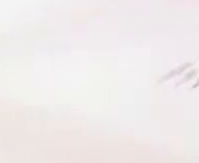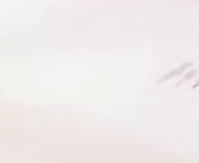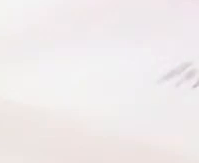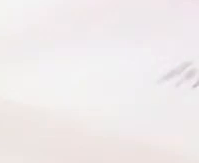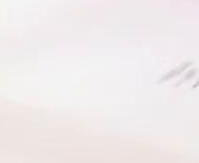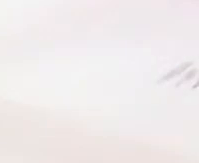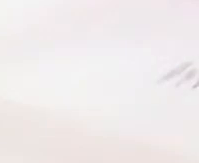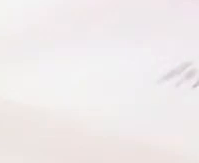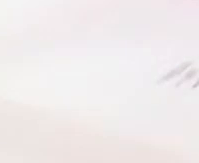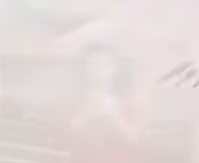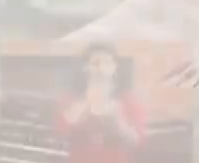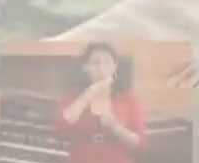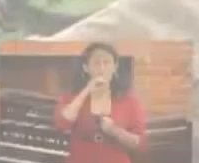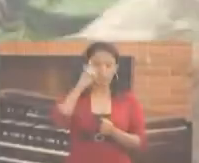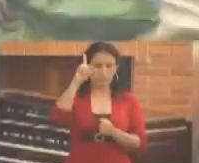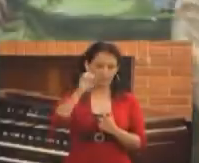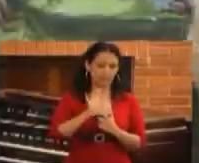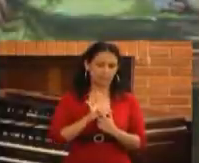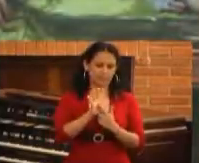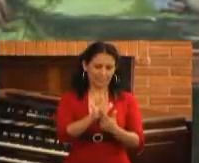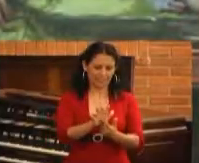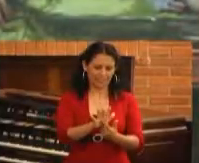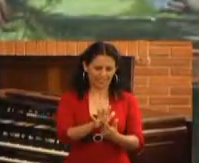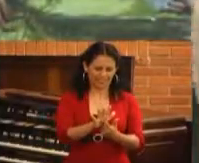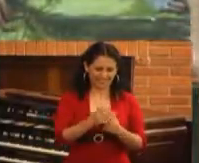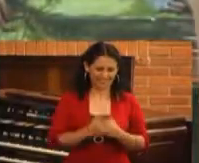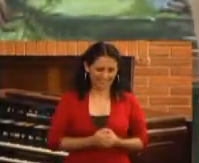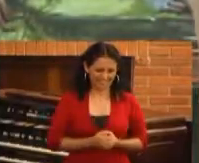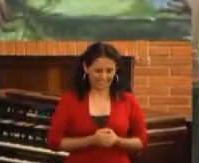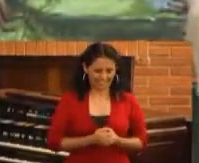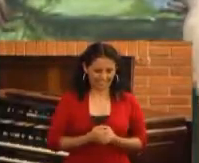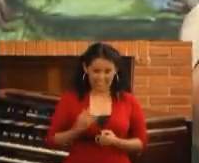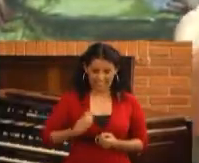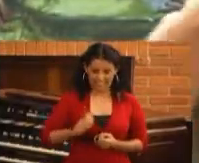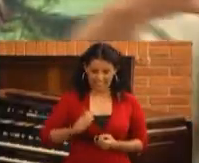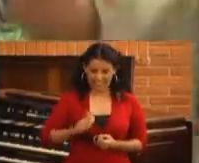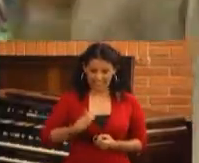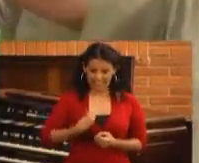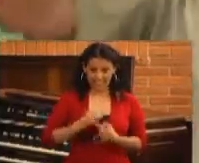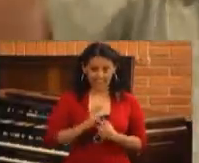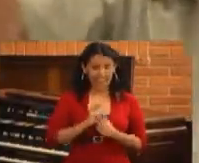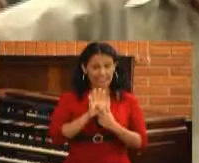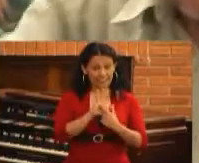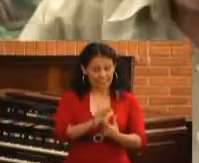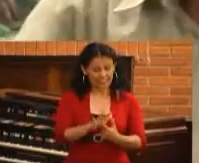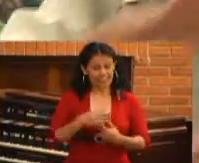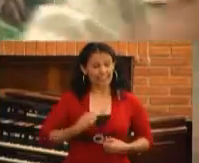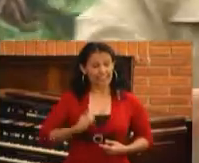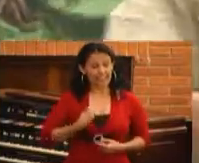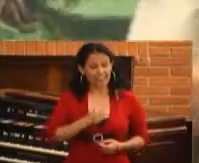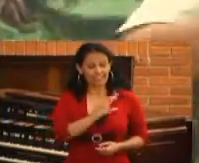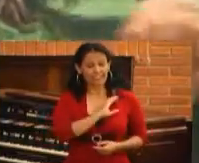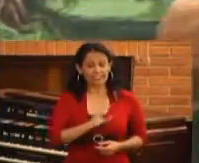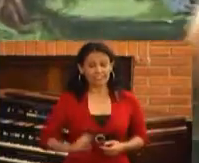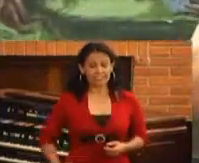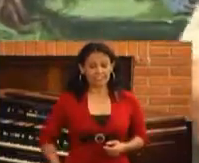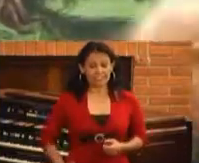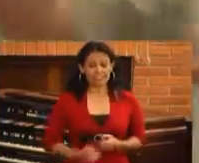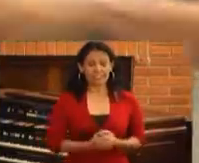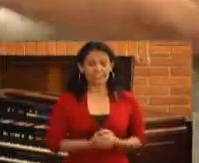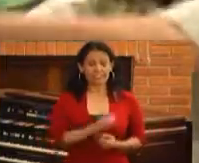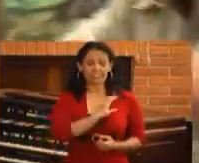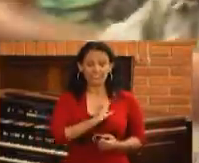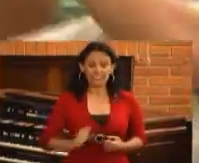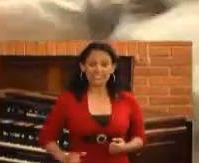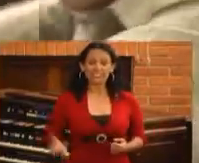o Pai, e nos foi manifestada. Esta vida que se manifestou é a vida de Cristo. Nós pegamos,